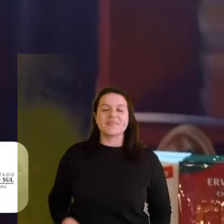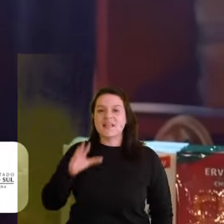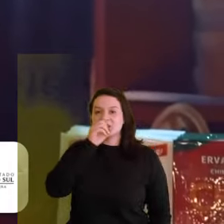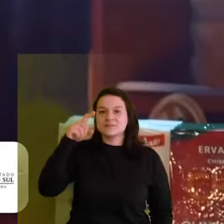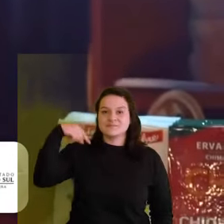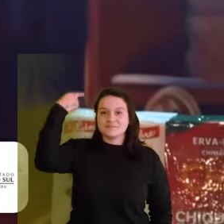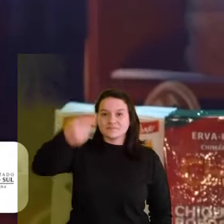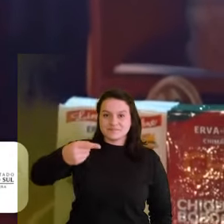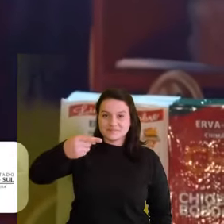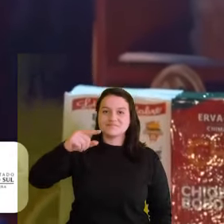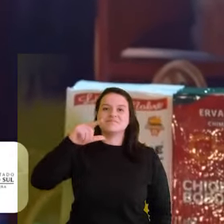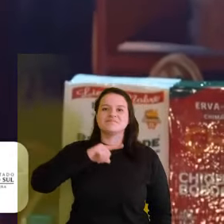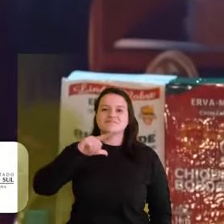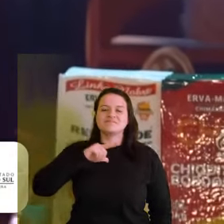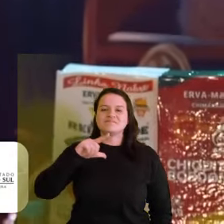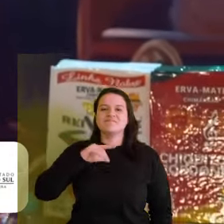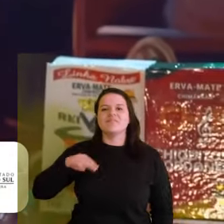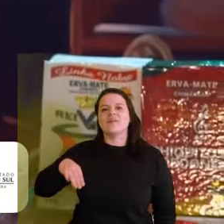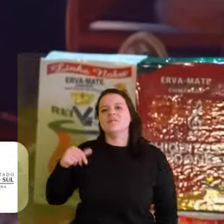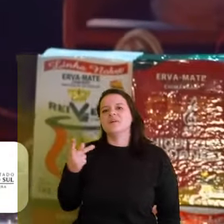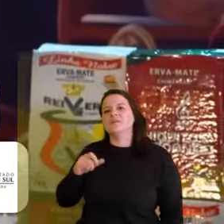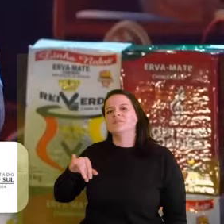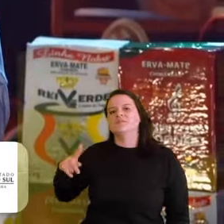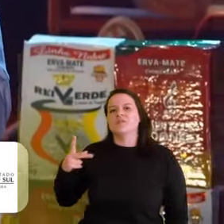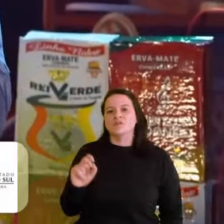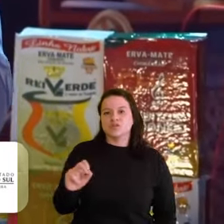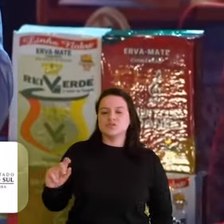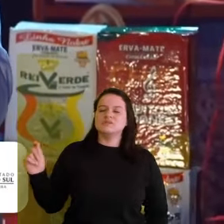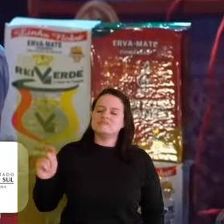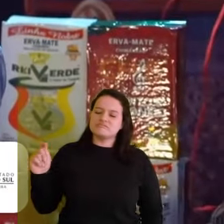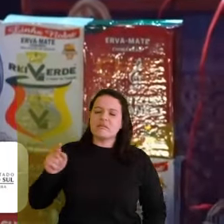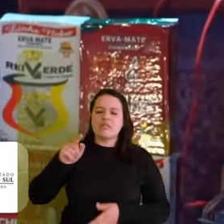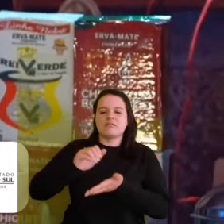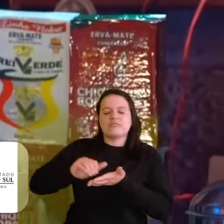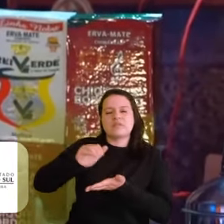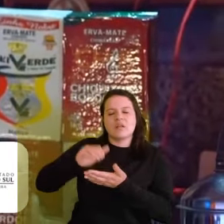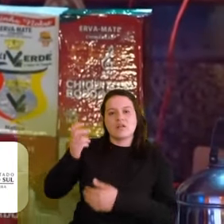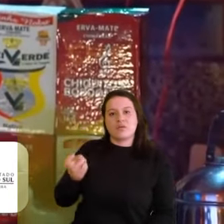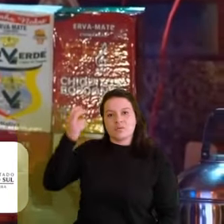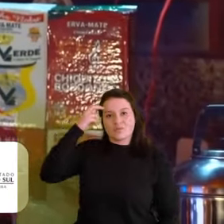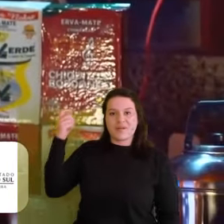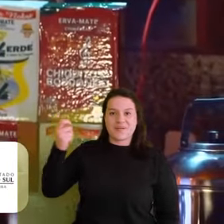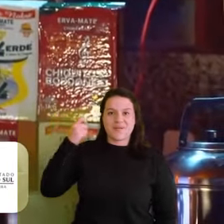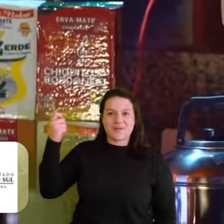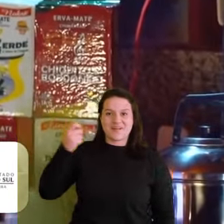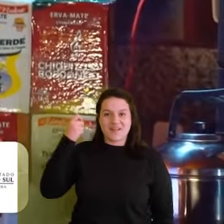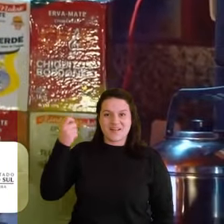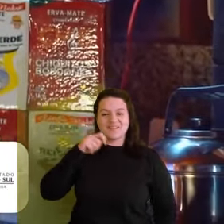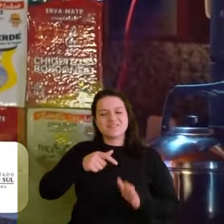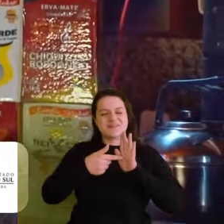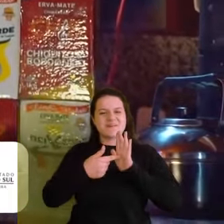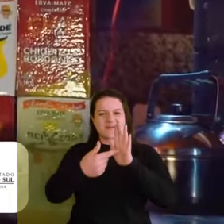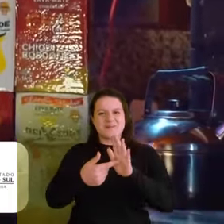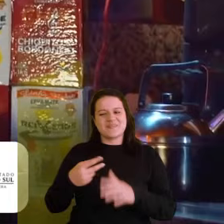Machadinho, nós estaremos através da Secretaria de Cultura do Rio Grande do Sul, vai apresentar Chiquito e Bordoneio.